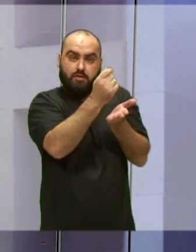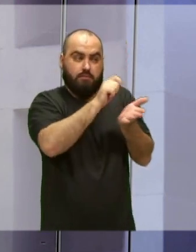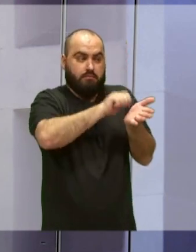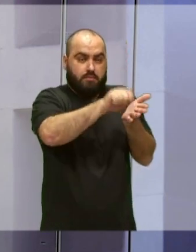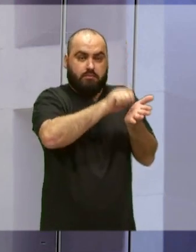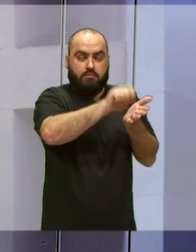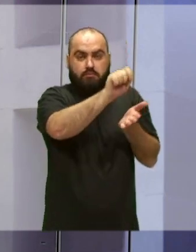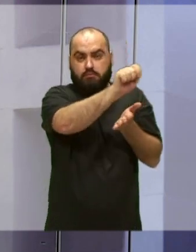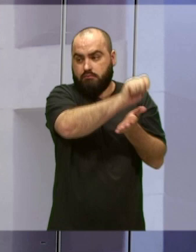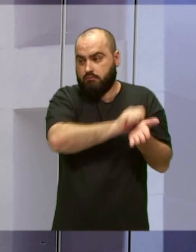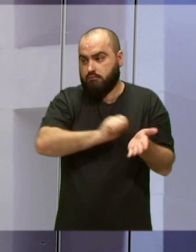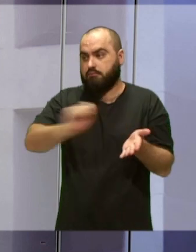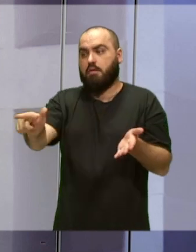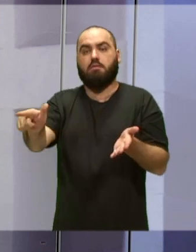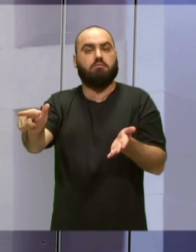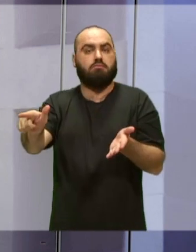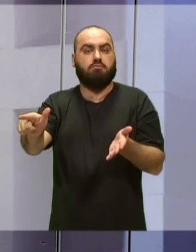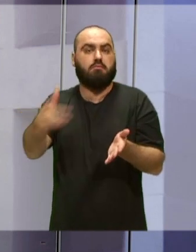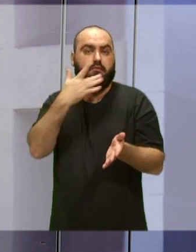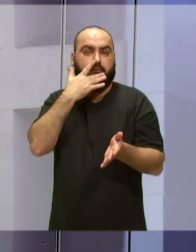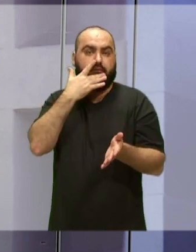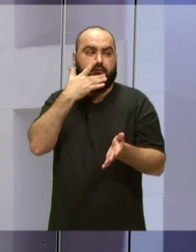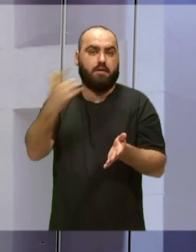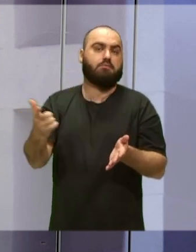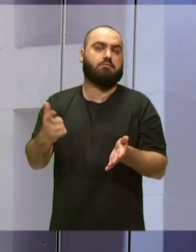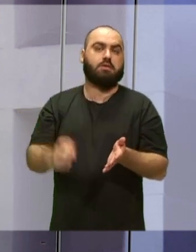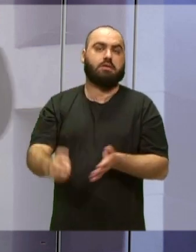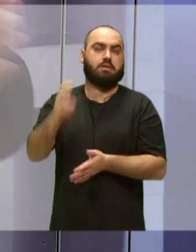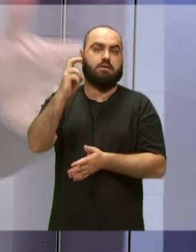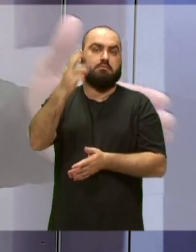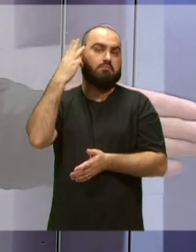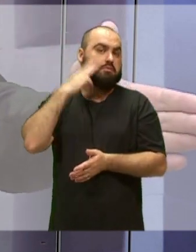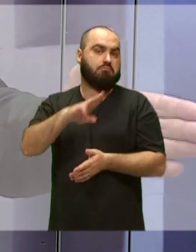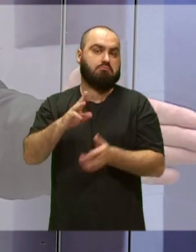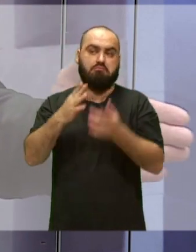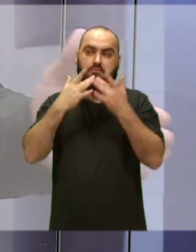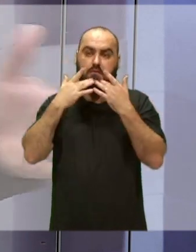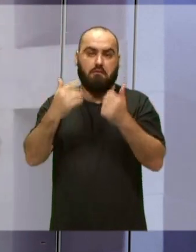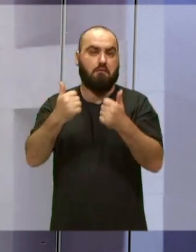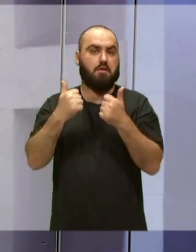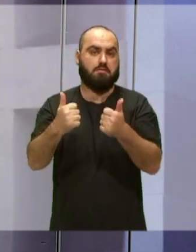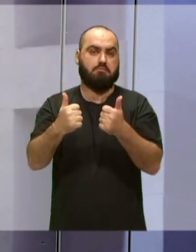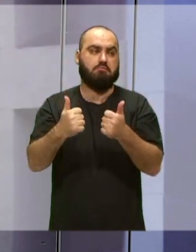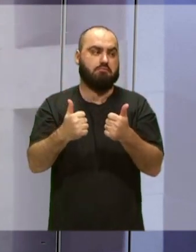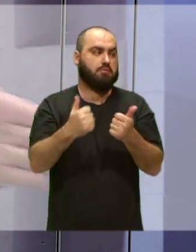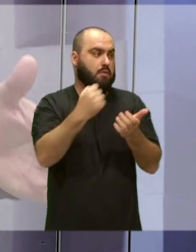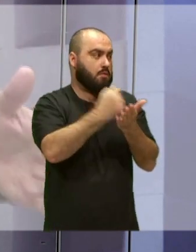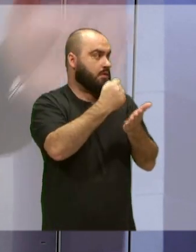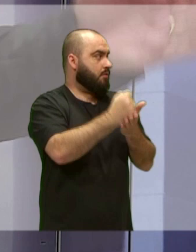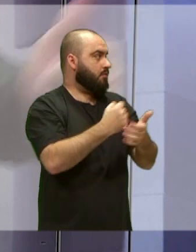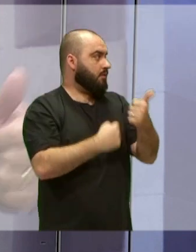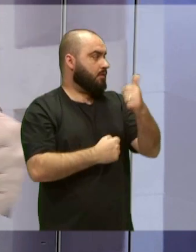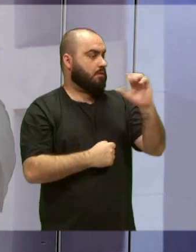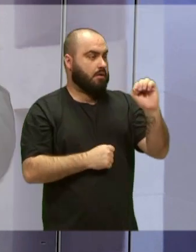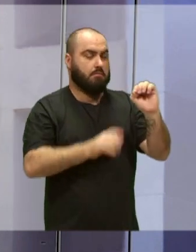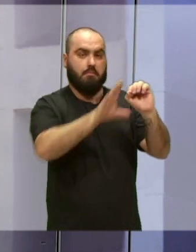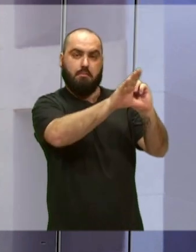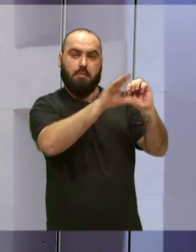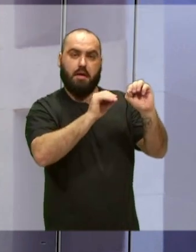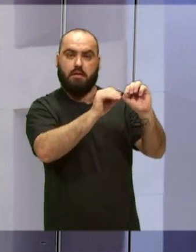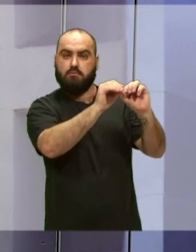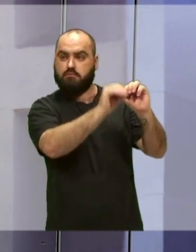e emite a lá um aditivo de 5 milhões que ele que contratou por 10 ele pode pegar e passar para